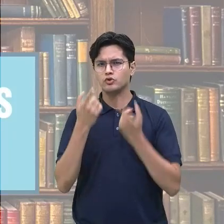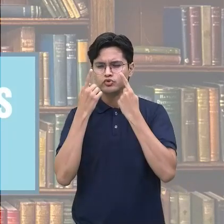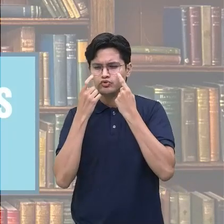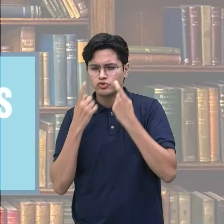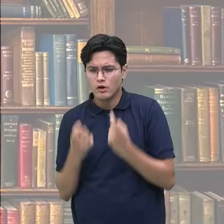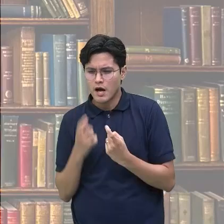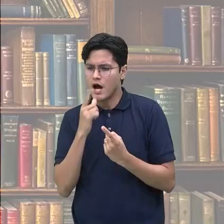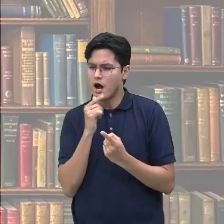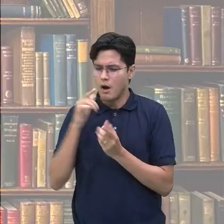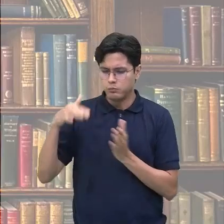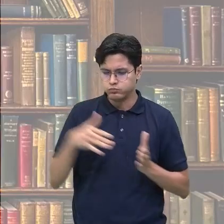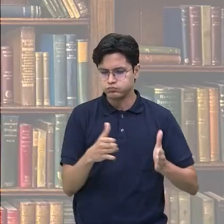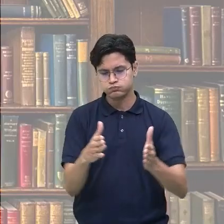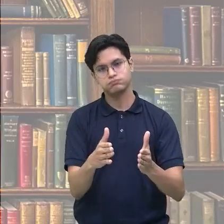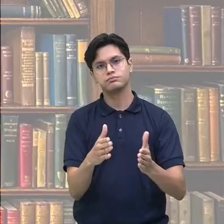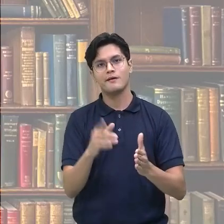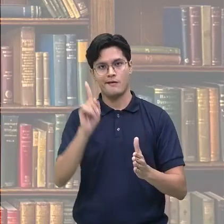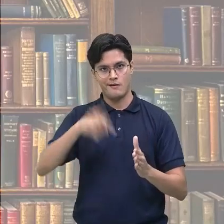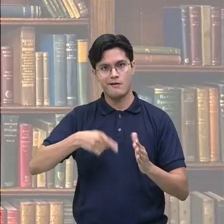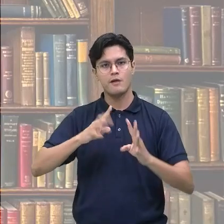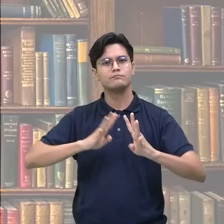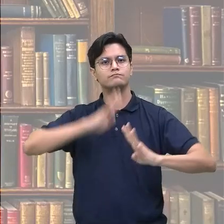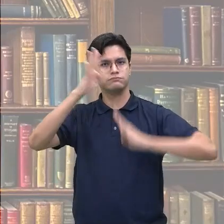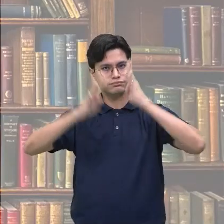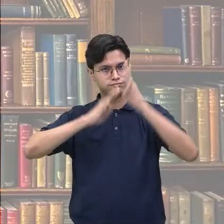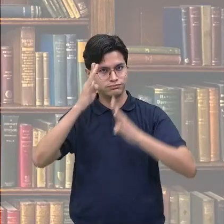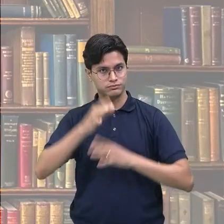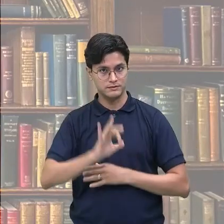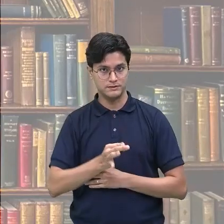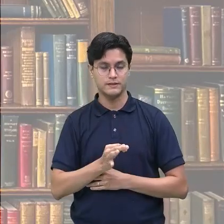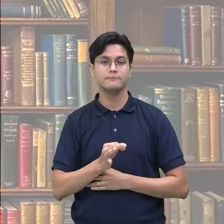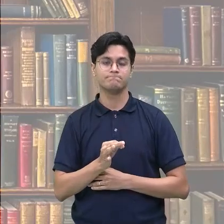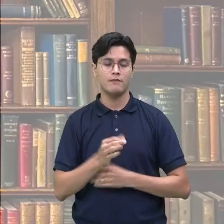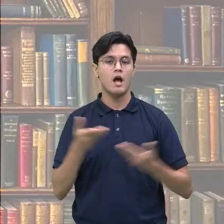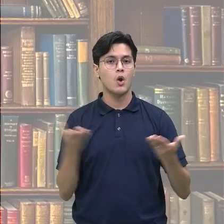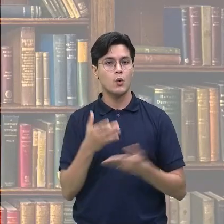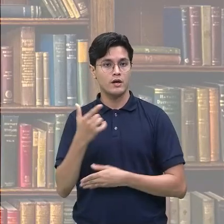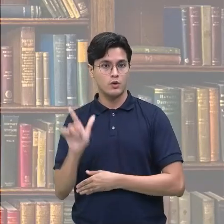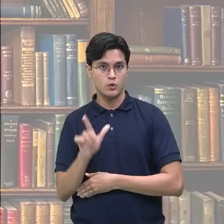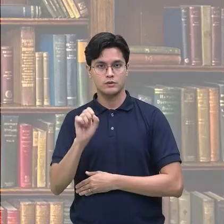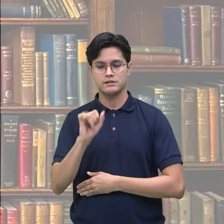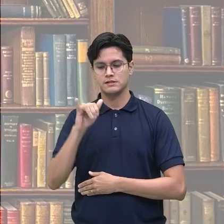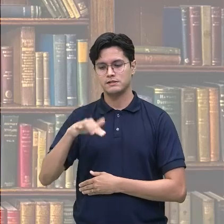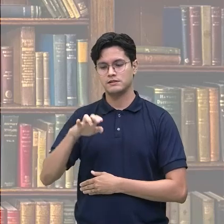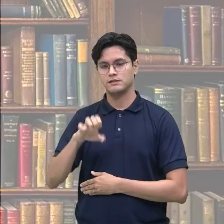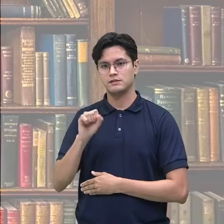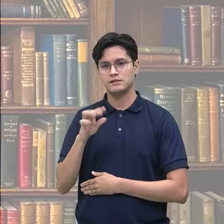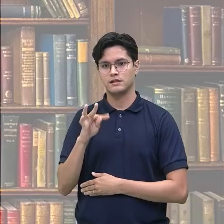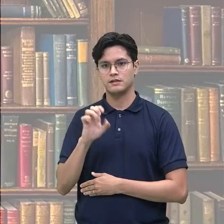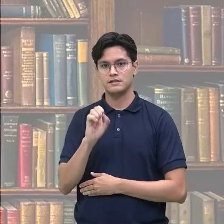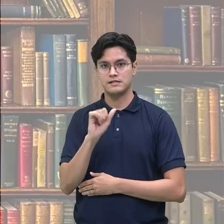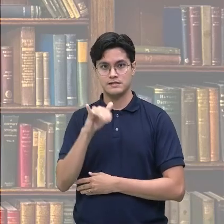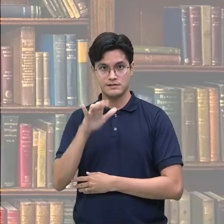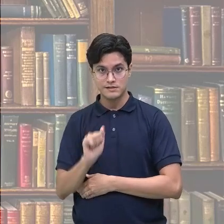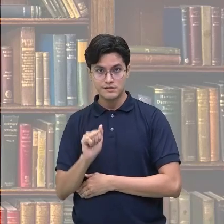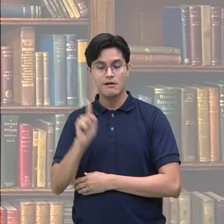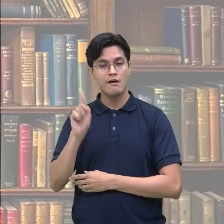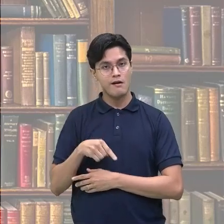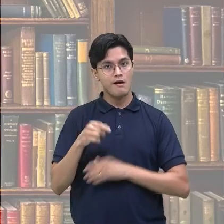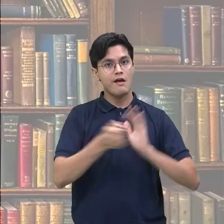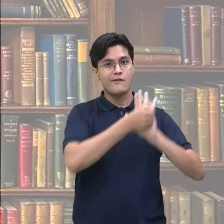uma hipérbole. Bem, a sinestesia é uma figura de linguagem que